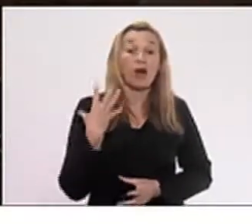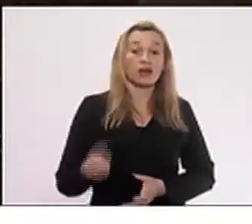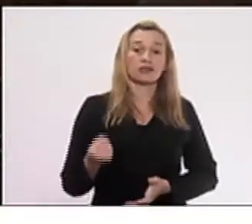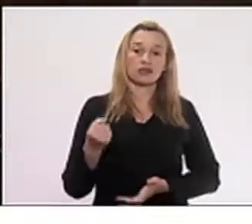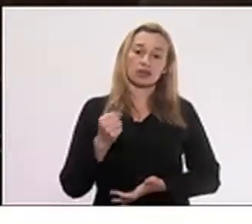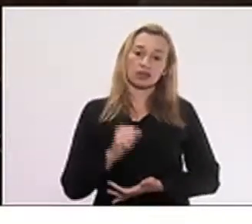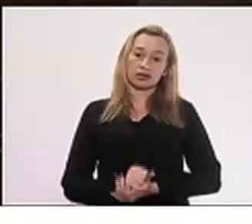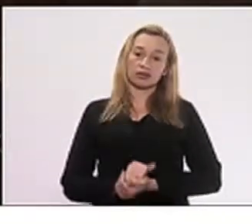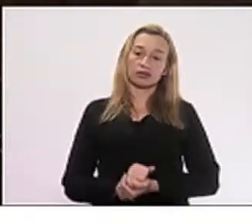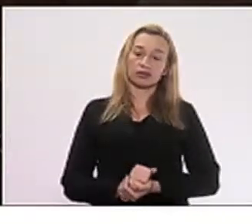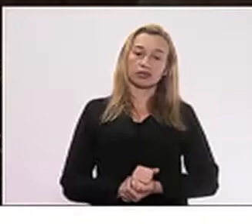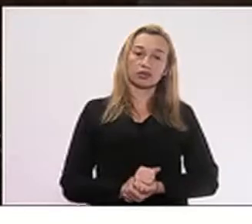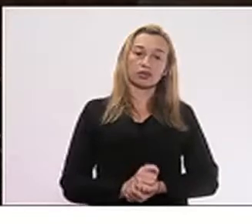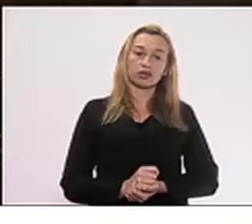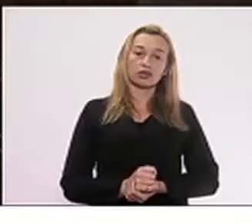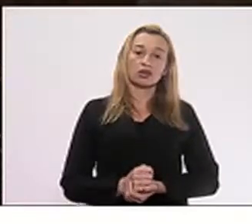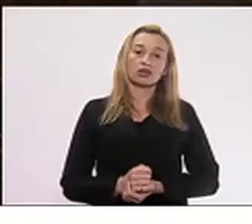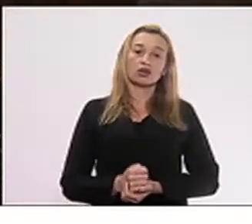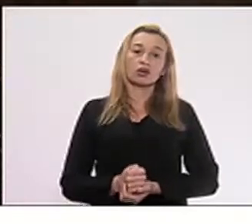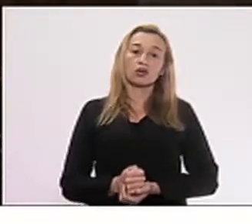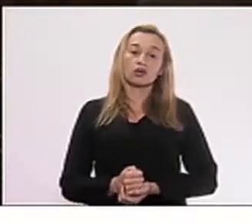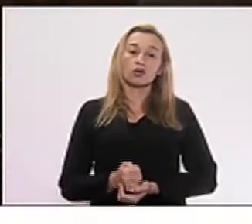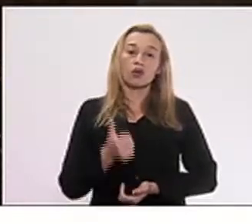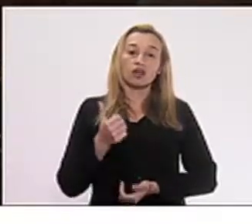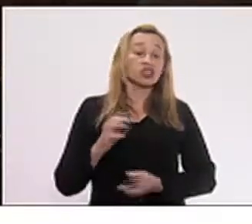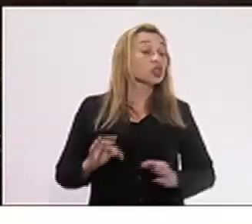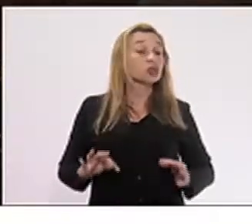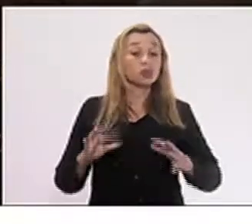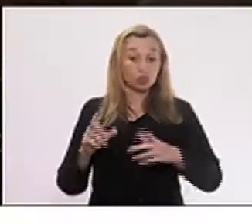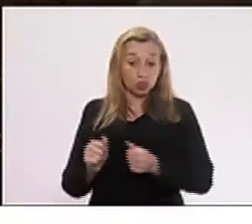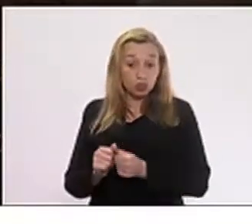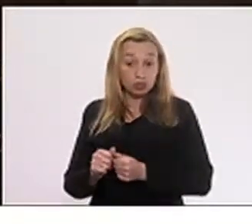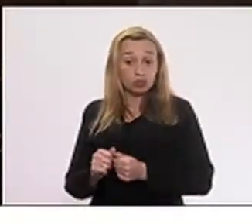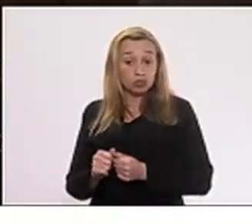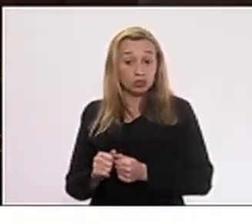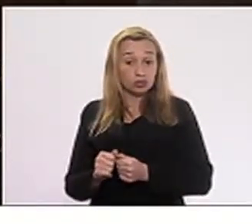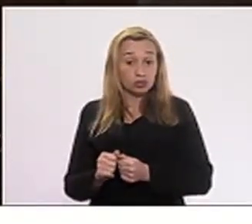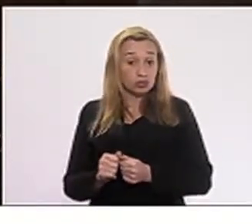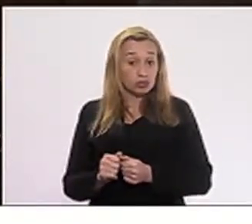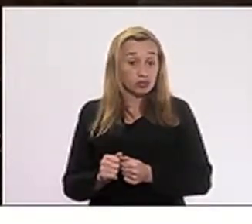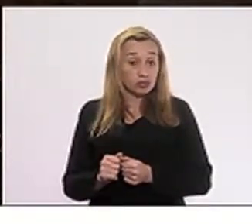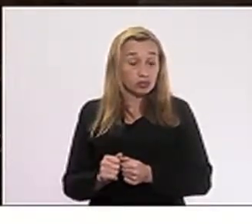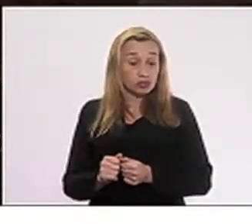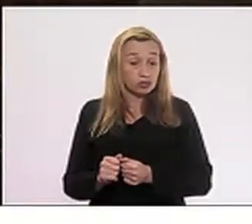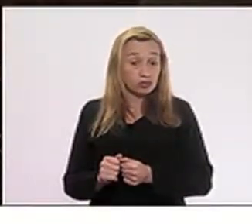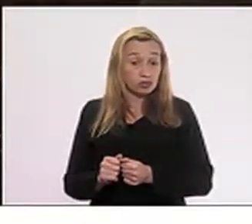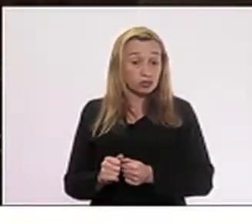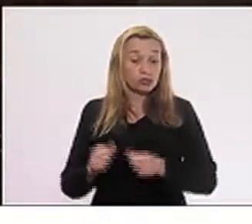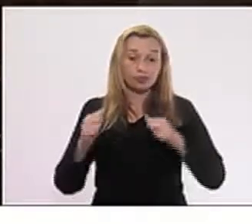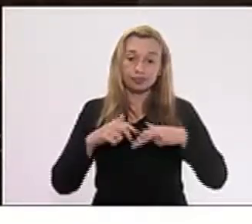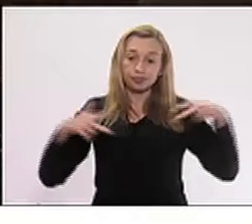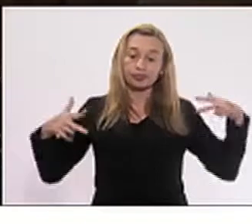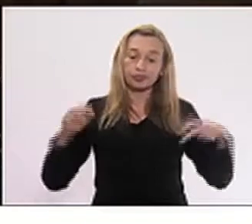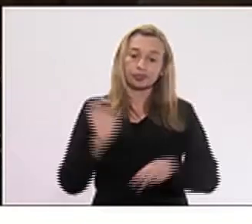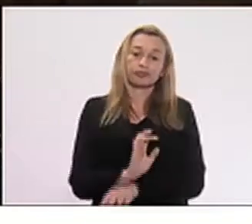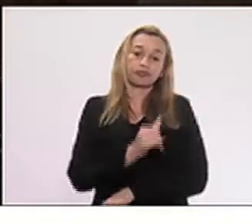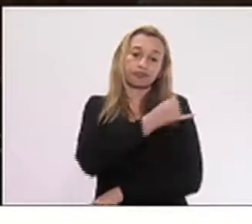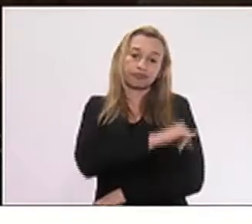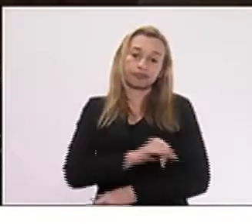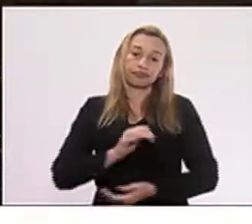desaprovações quase que permanentes em relação à atuação da Assembleia Legislativa do Estado do Rio de